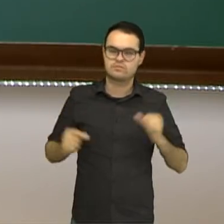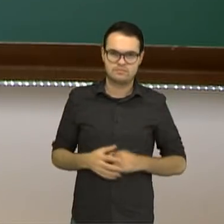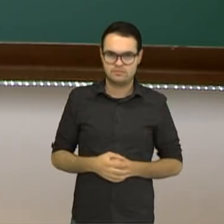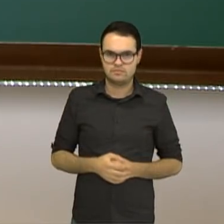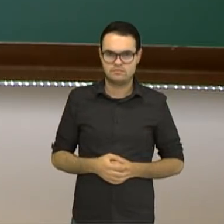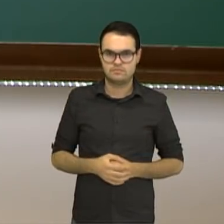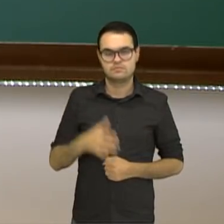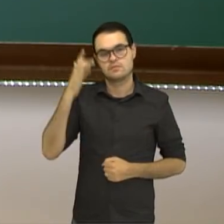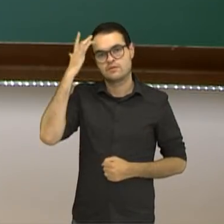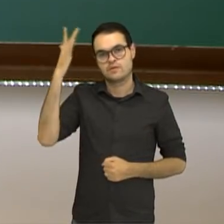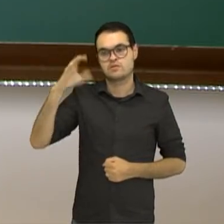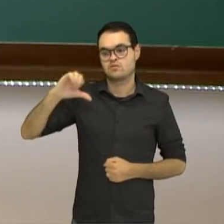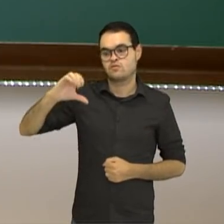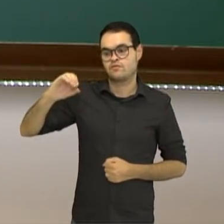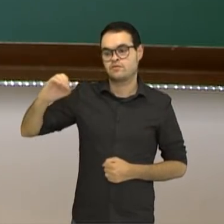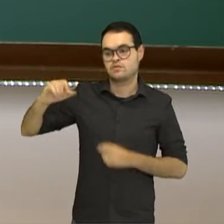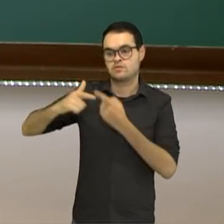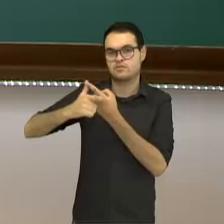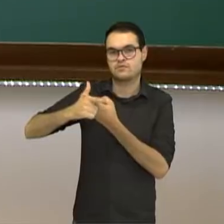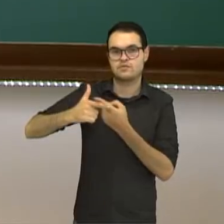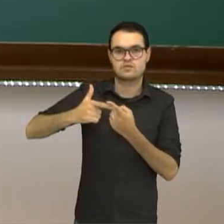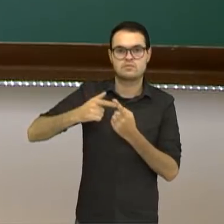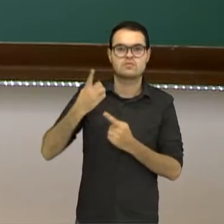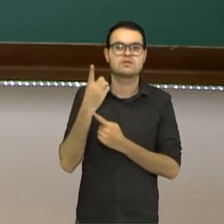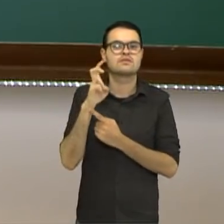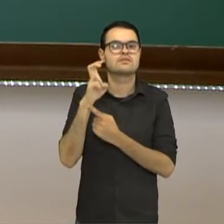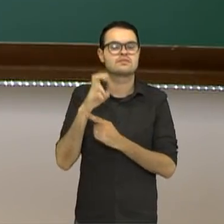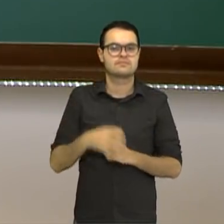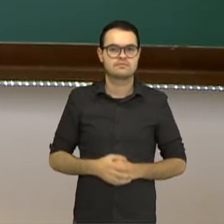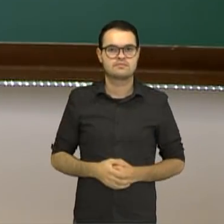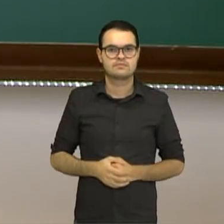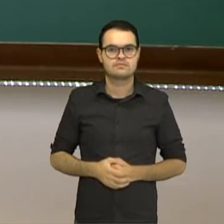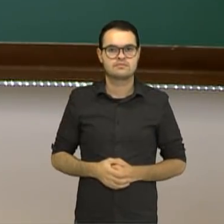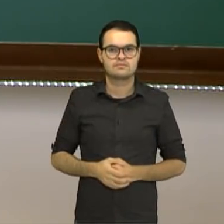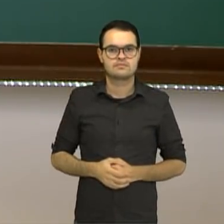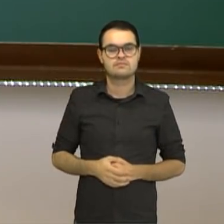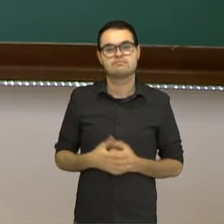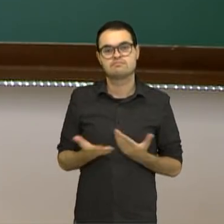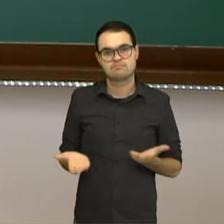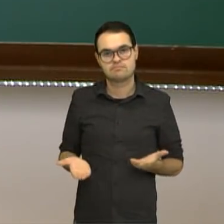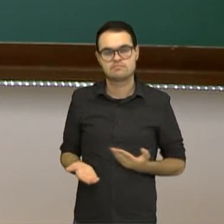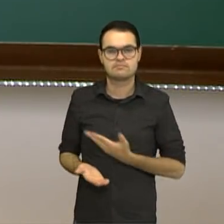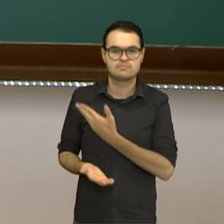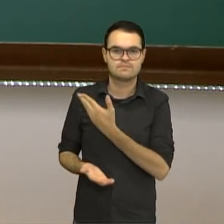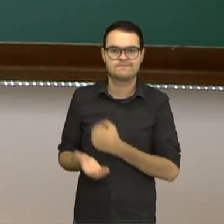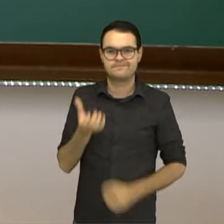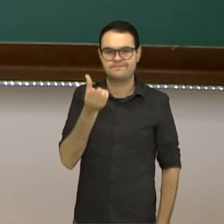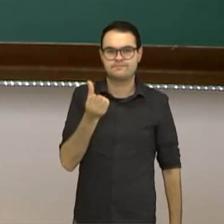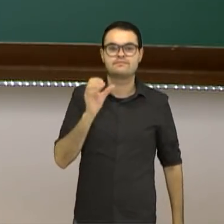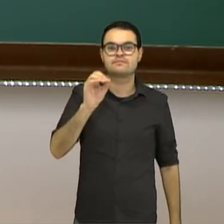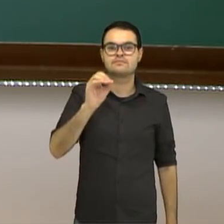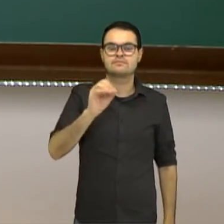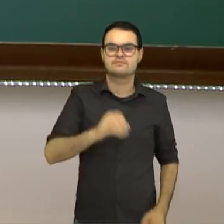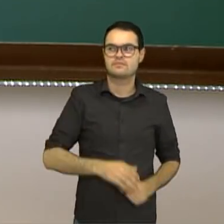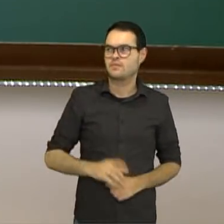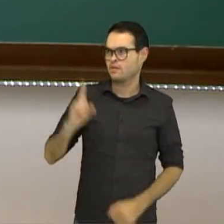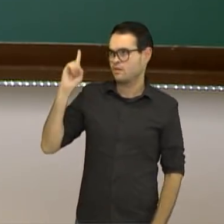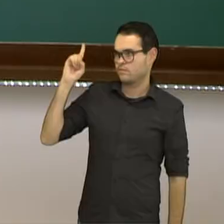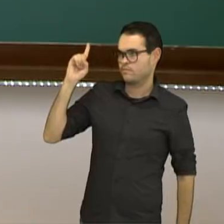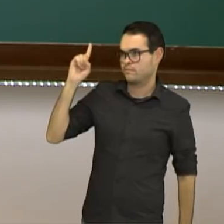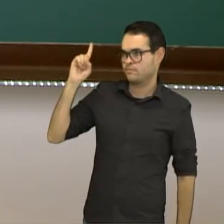quê? 900 dividido por 15. E 900 dividido por 15 vai dar 60.